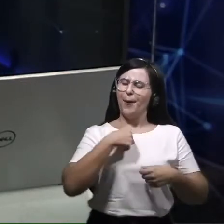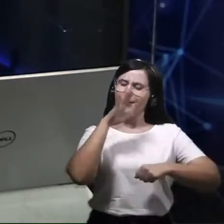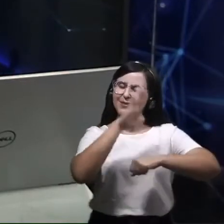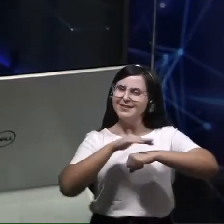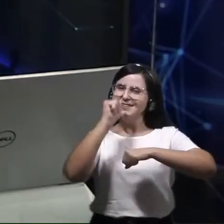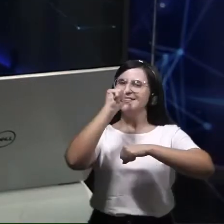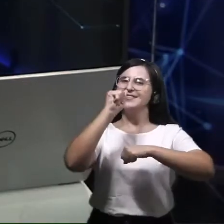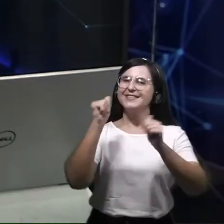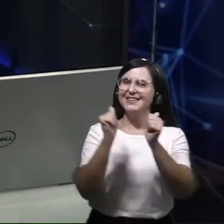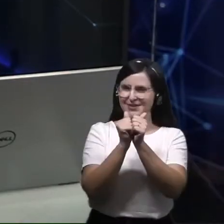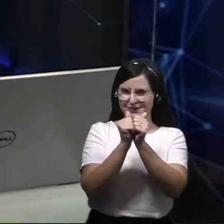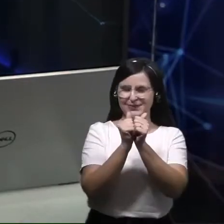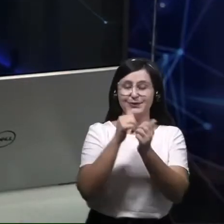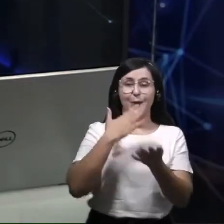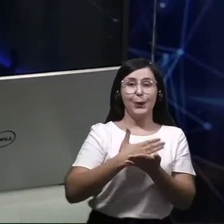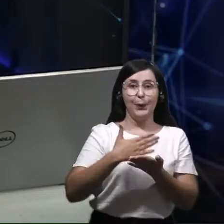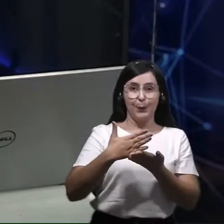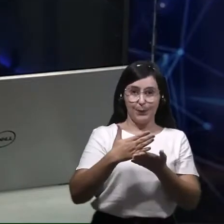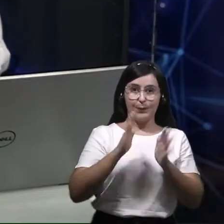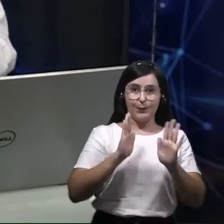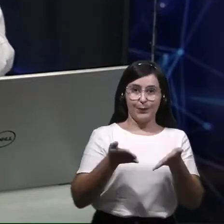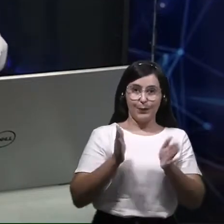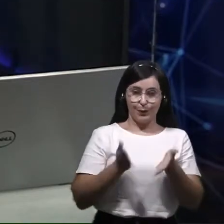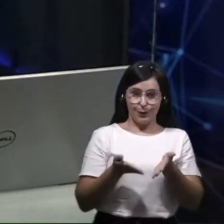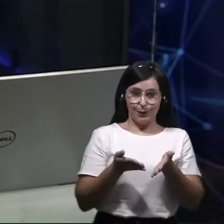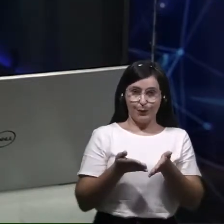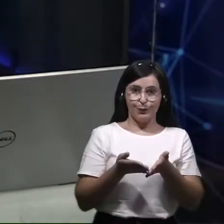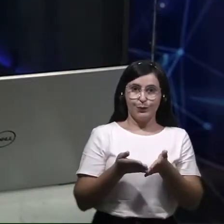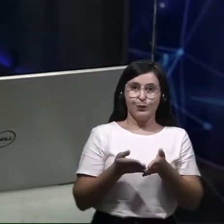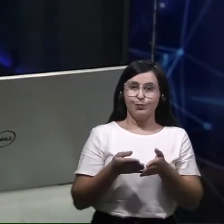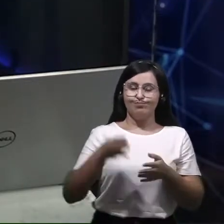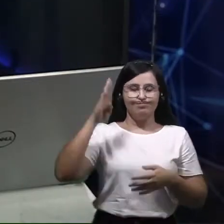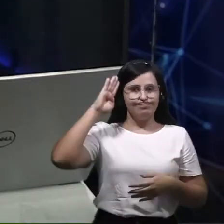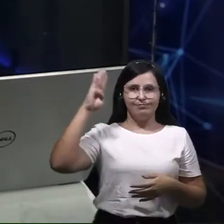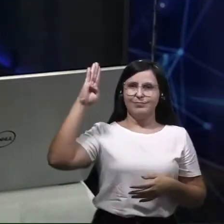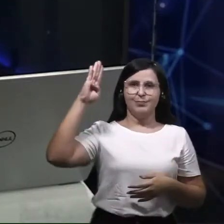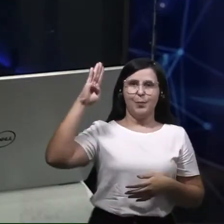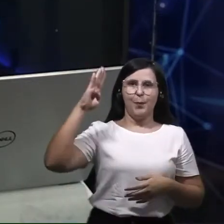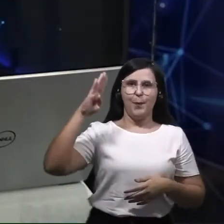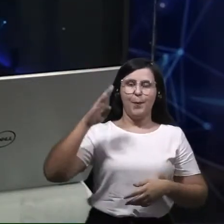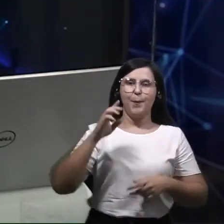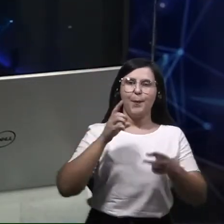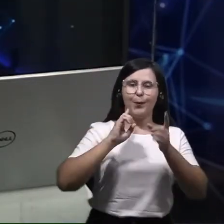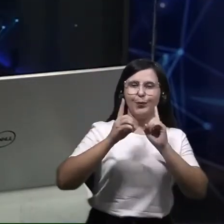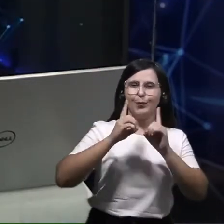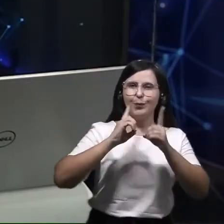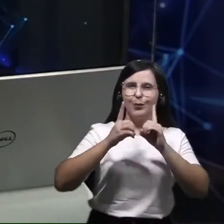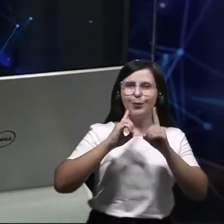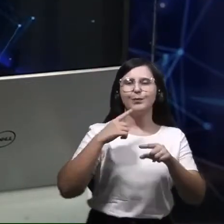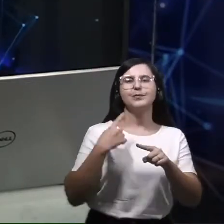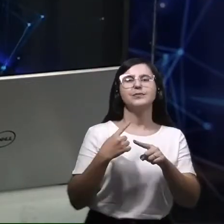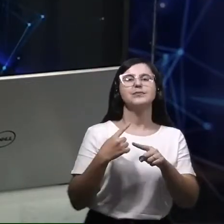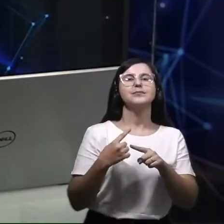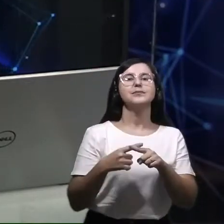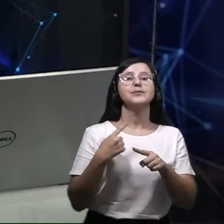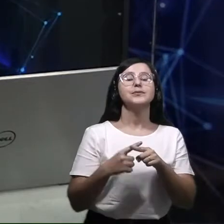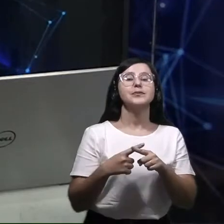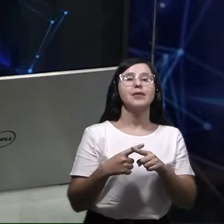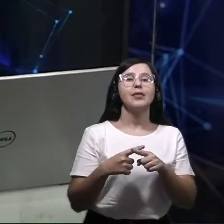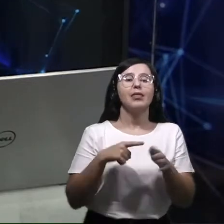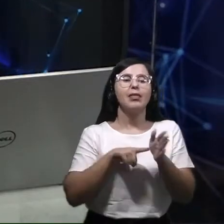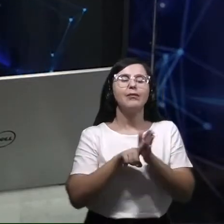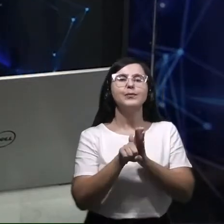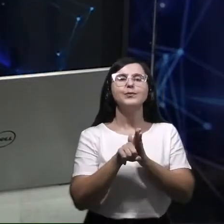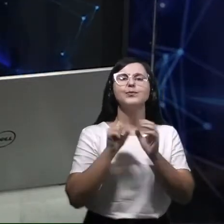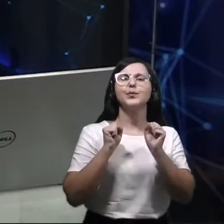acompanhar. Eu vou dar início agora à parte principal do debate, podemos dizer assim, né? A mais movimentada, onde as perguntas são